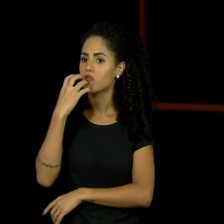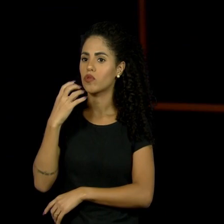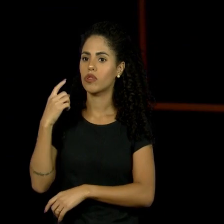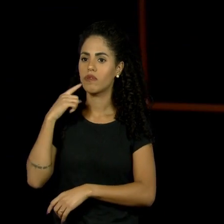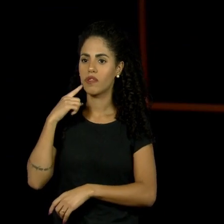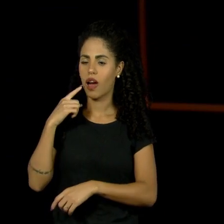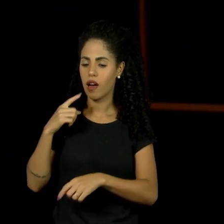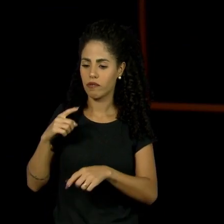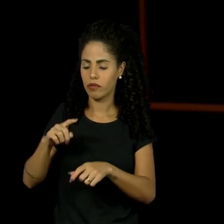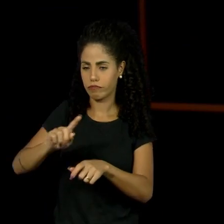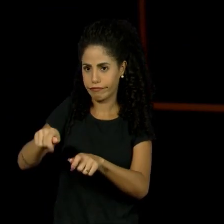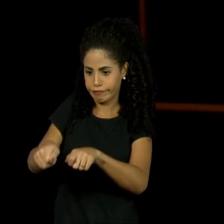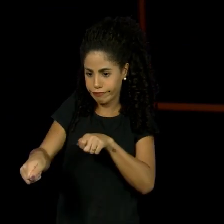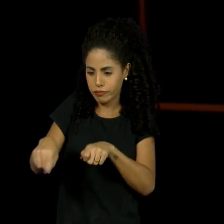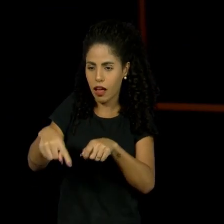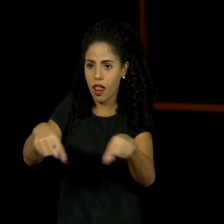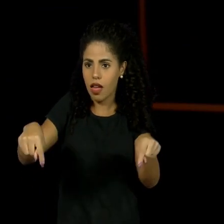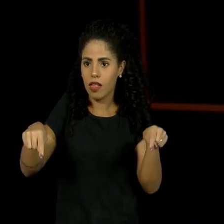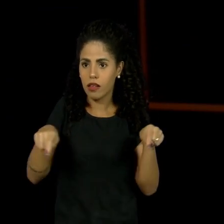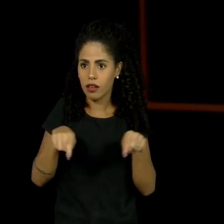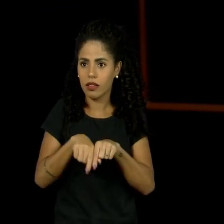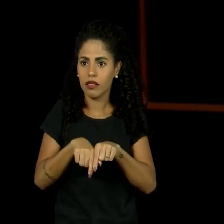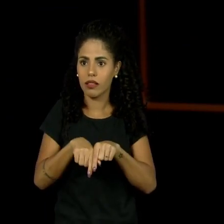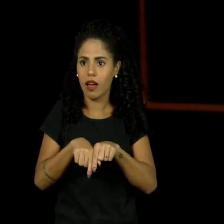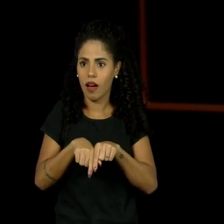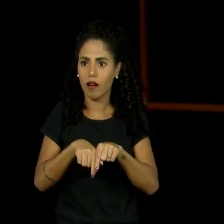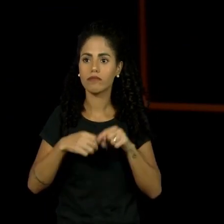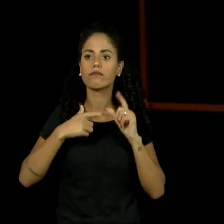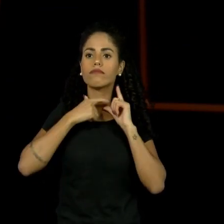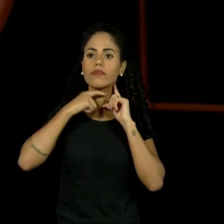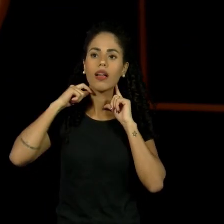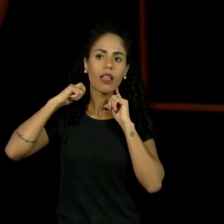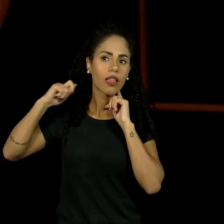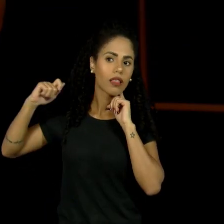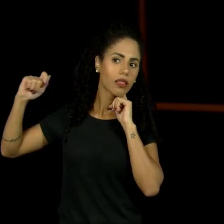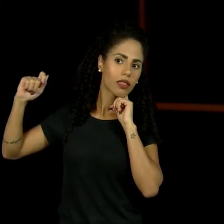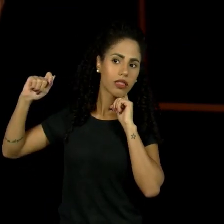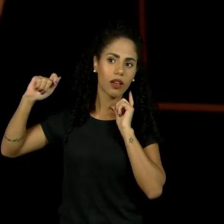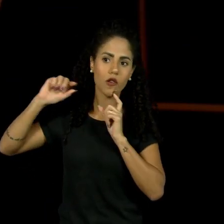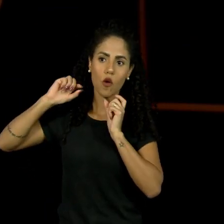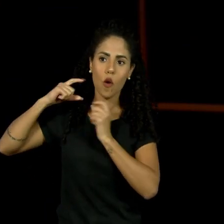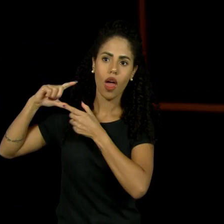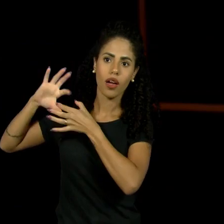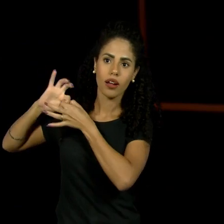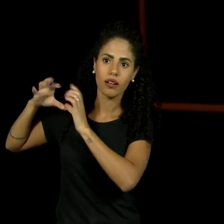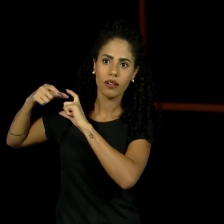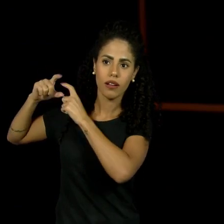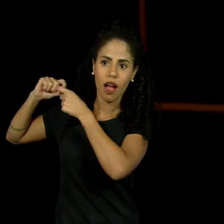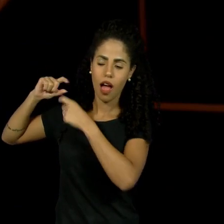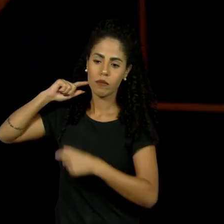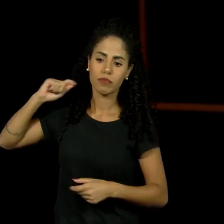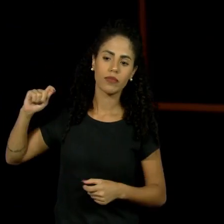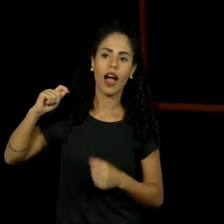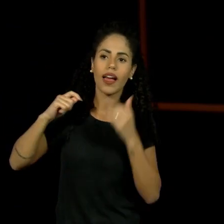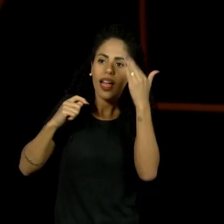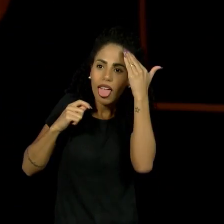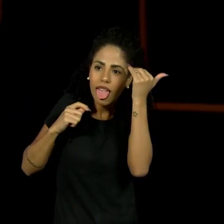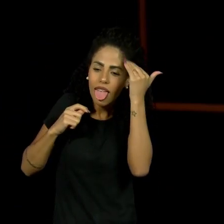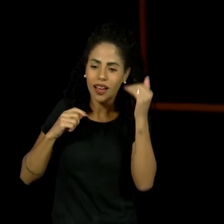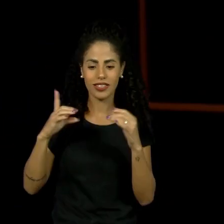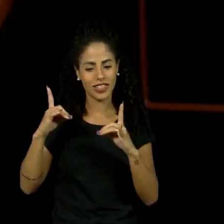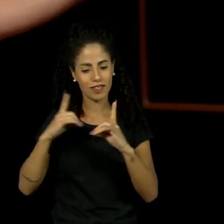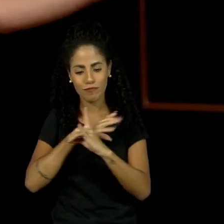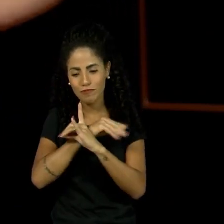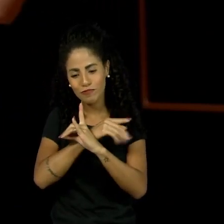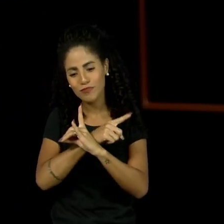né? Mas o cachorro preso no quintal, e tudo que o cachorro quer é que alguém venha, que acaricie a juba dele,